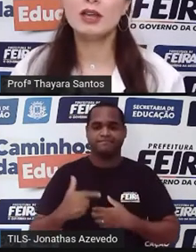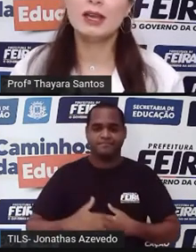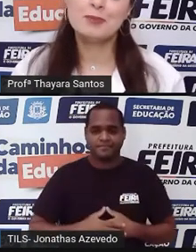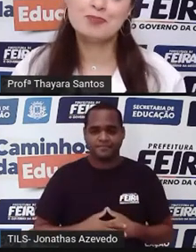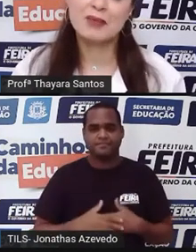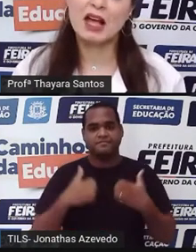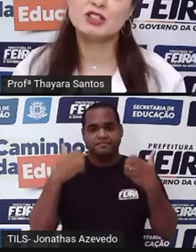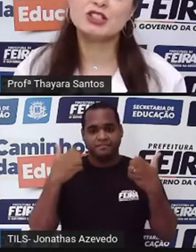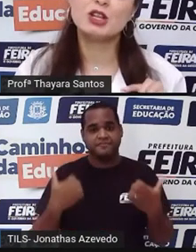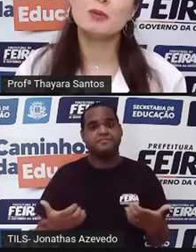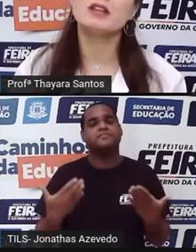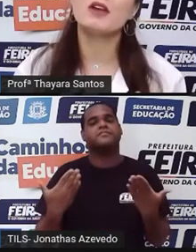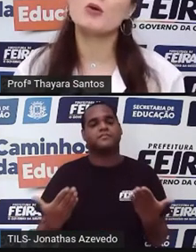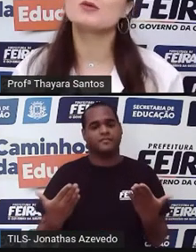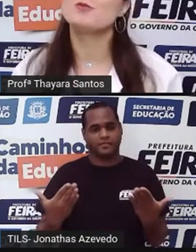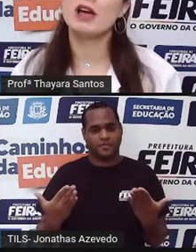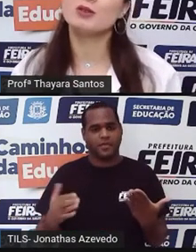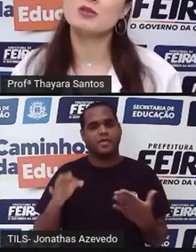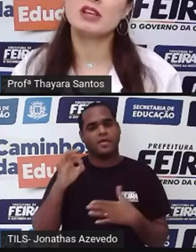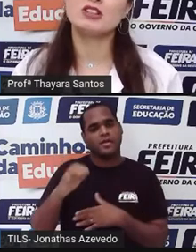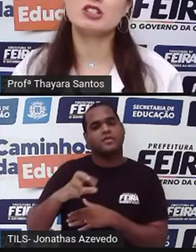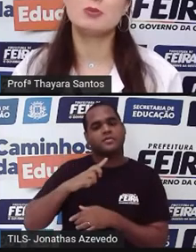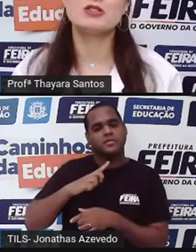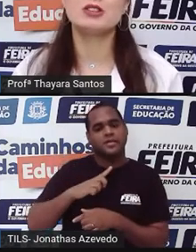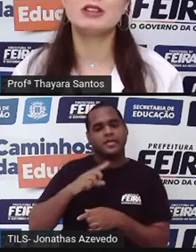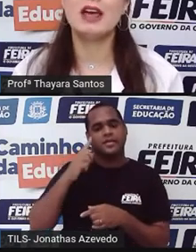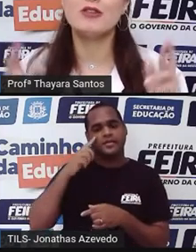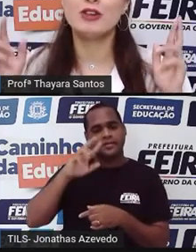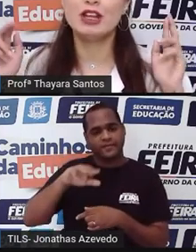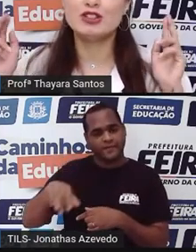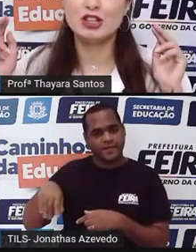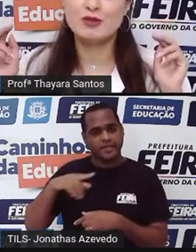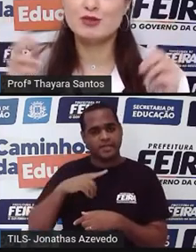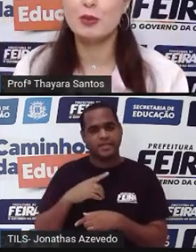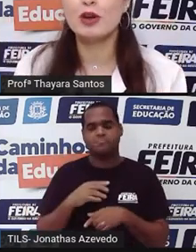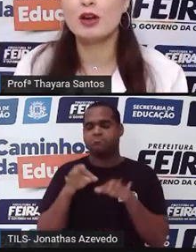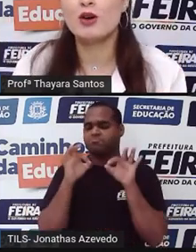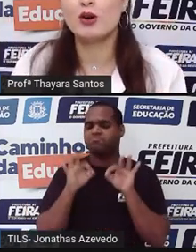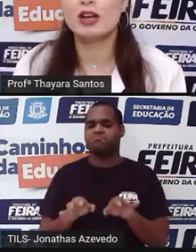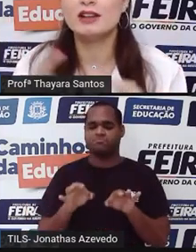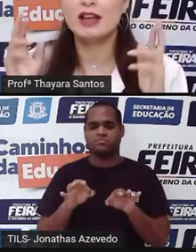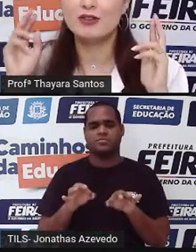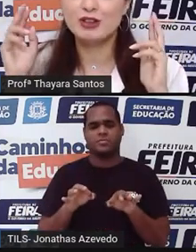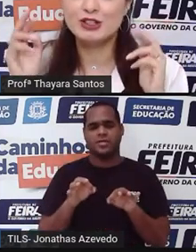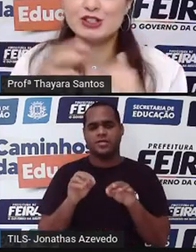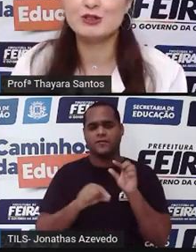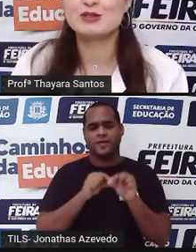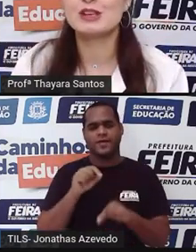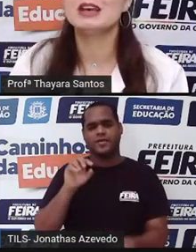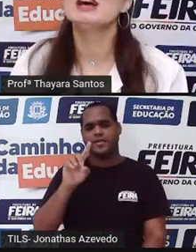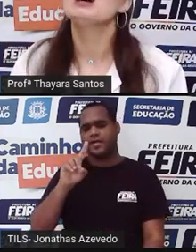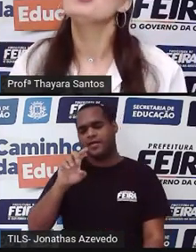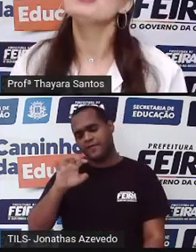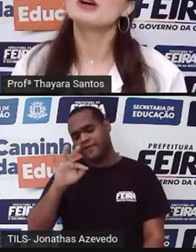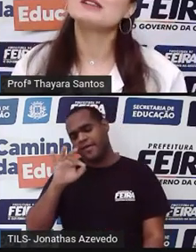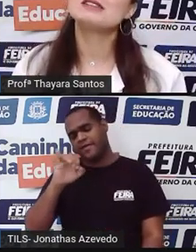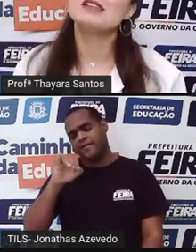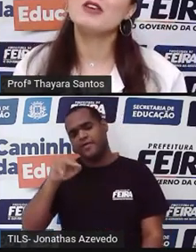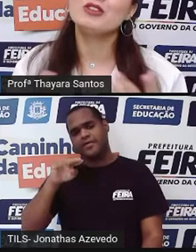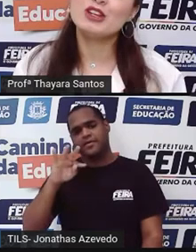é só que a gente também tem alguns métodos que a gente mente definitivos por que que eu coloquei definitivos